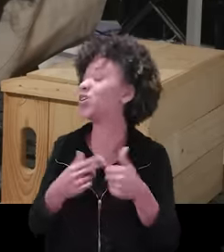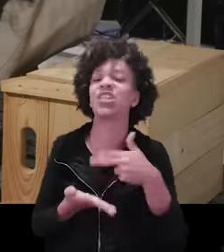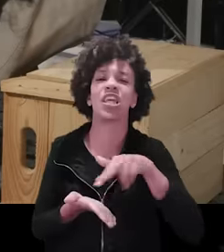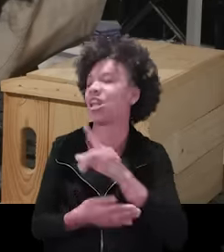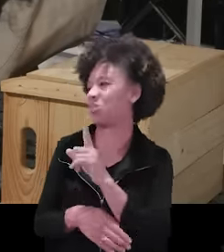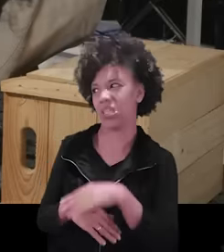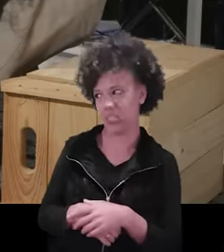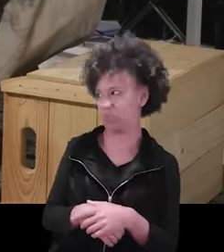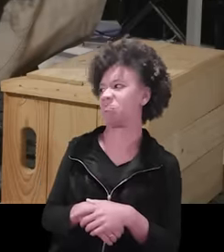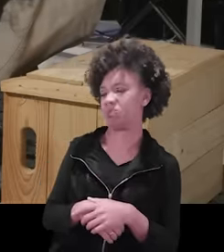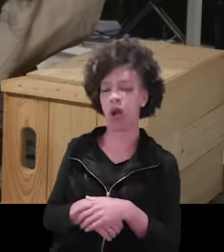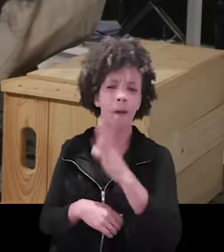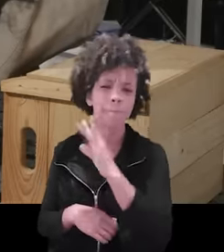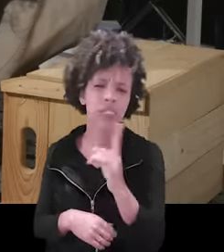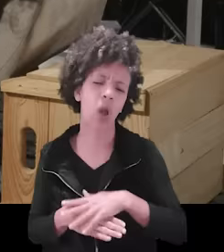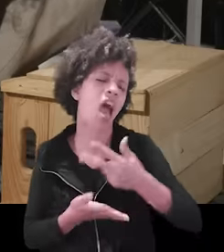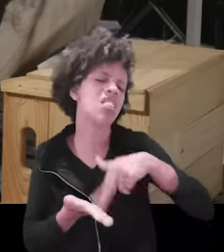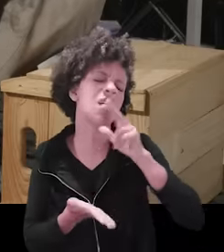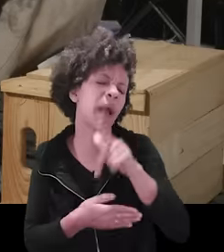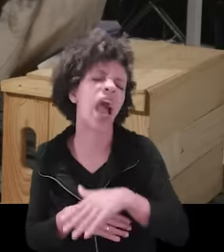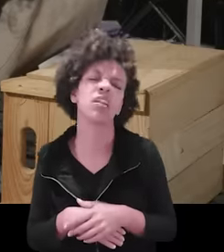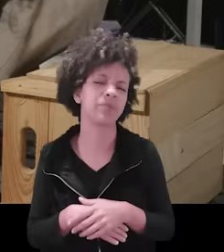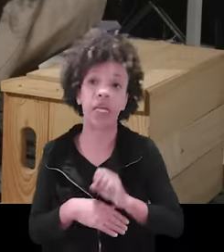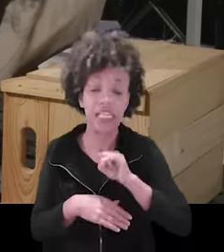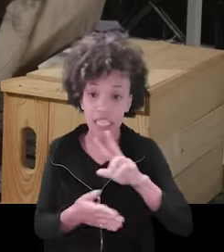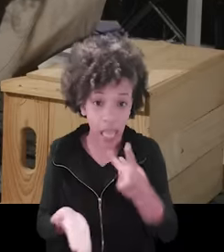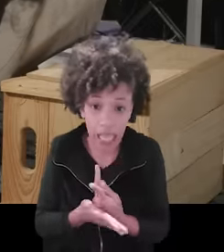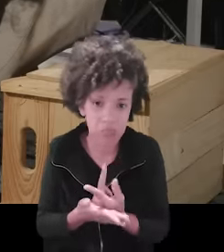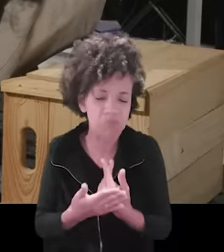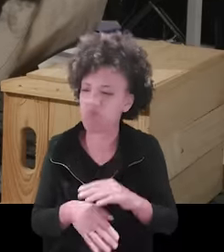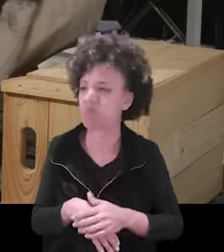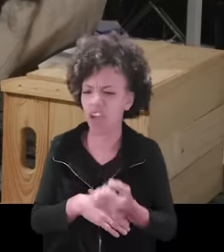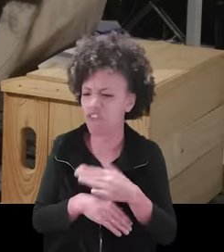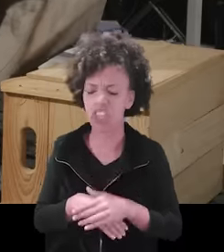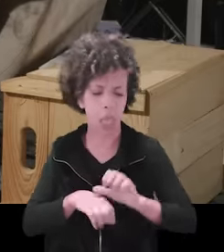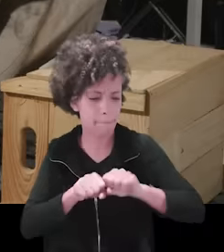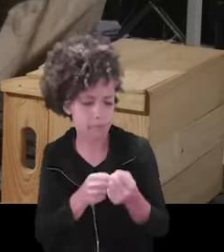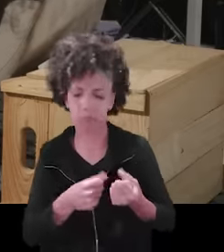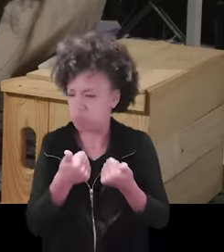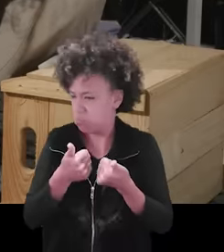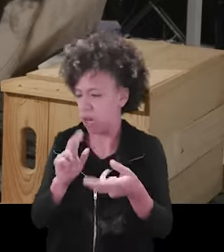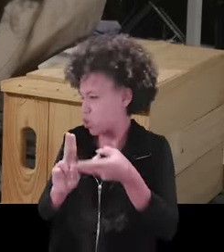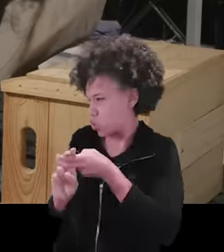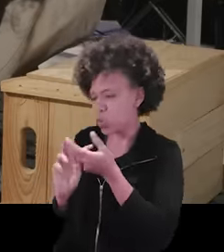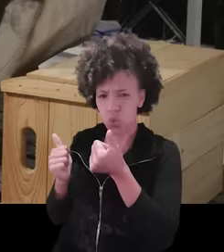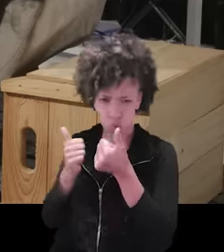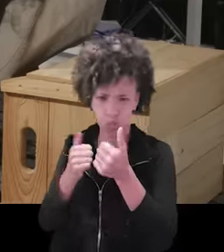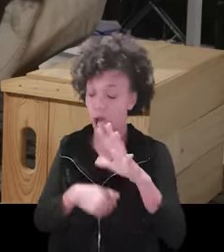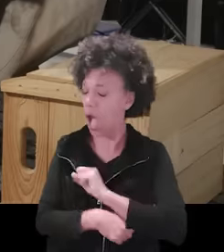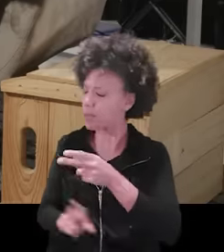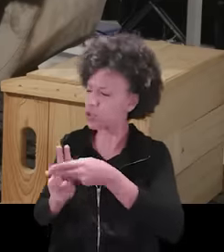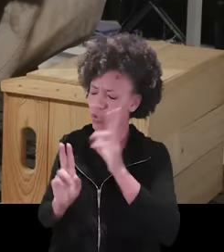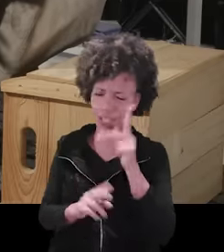que ele não dando é o Brasil não tinha essa fica aí podia aqui a pélvis beleza